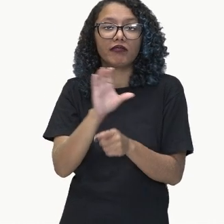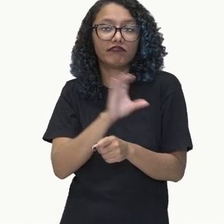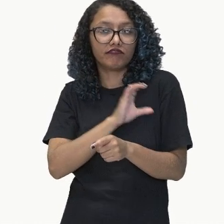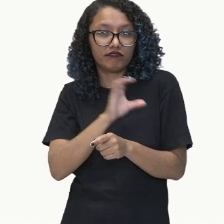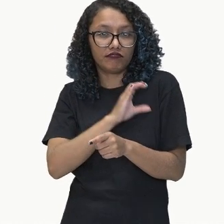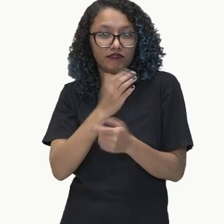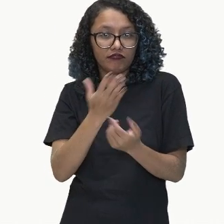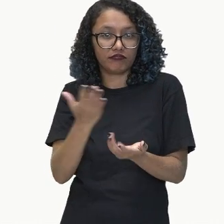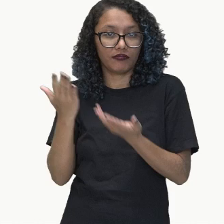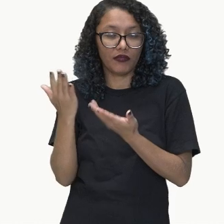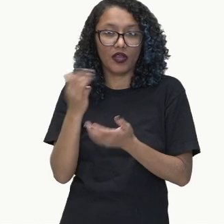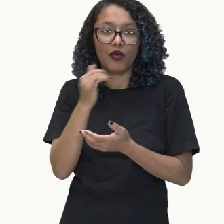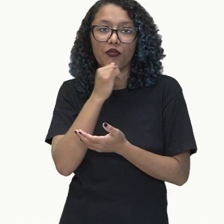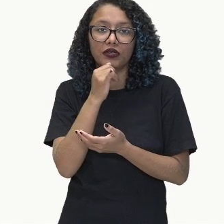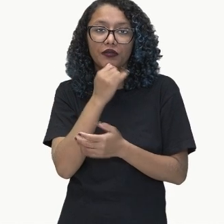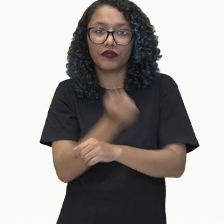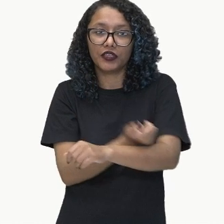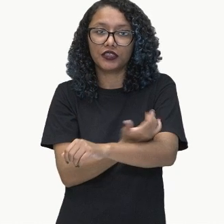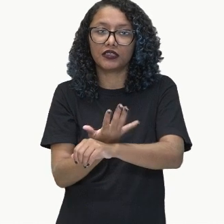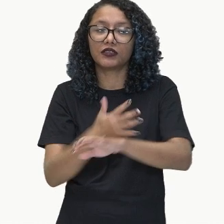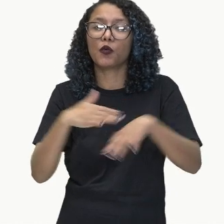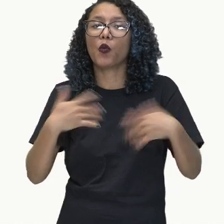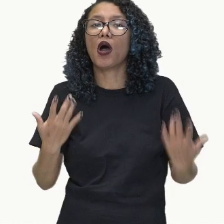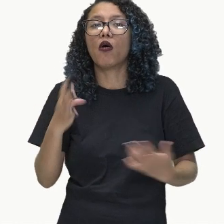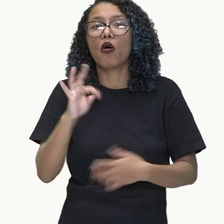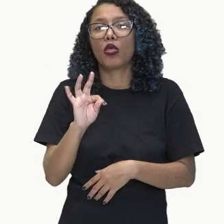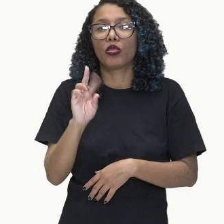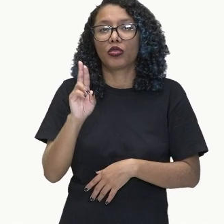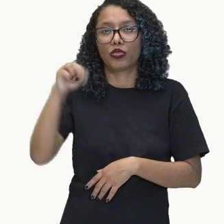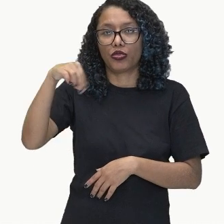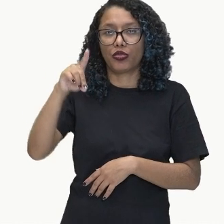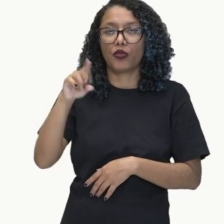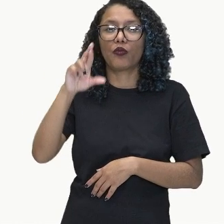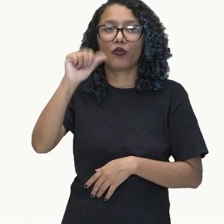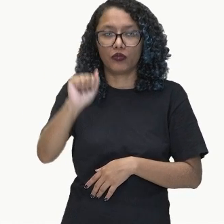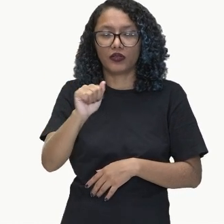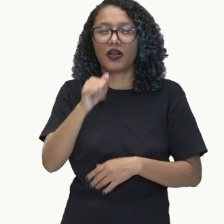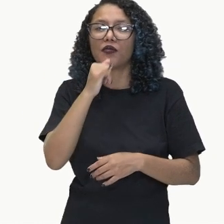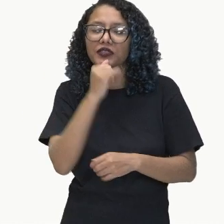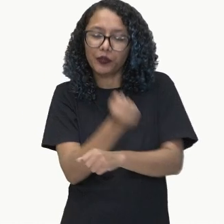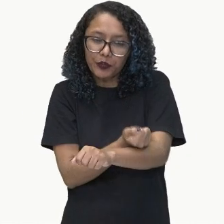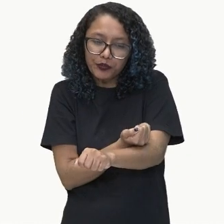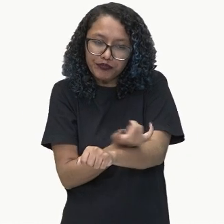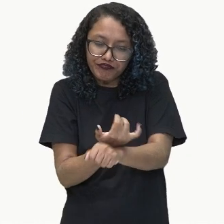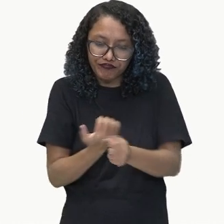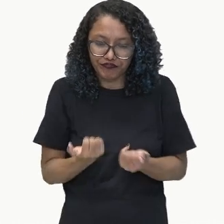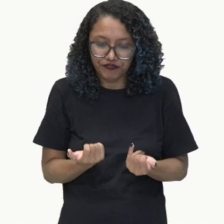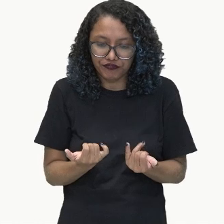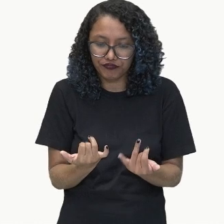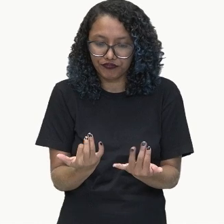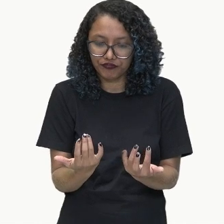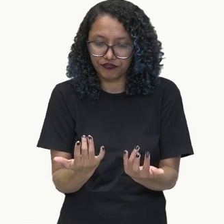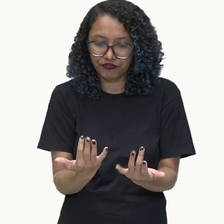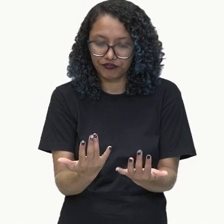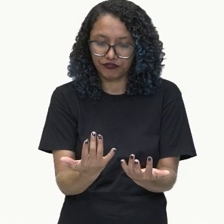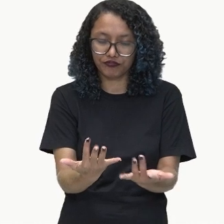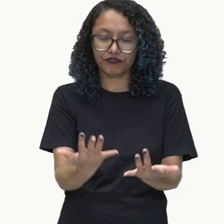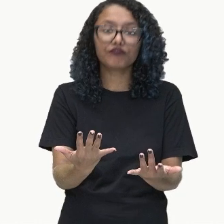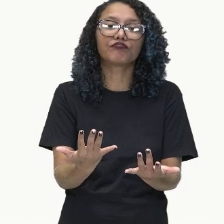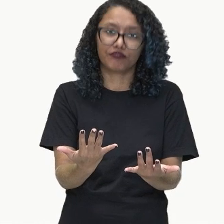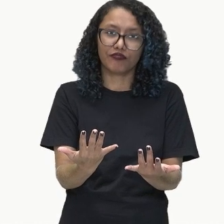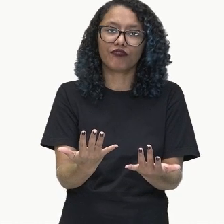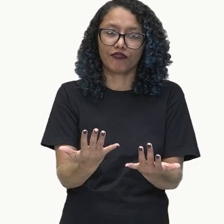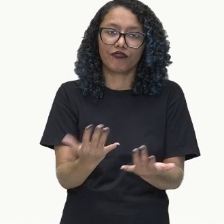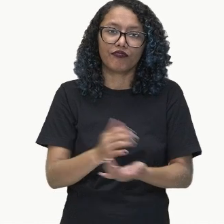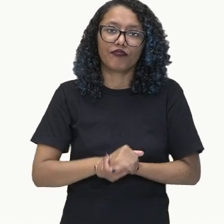ter aí, por exemplo, a vegetação da tundra, que é aquela vegetação rasteira, como musgos e linques e pequenos